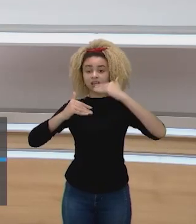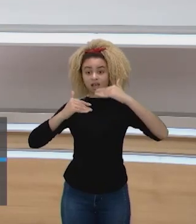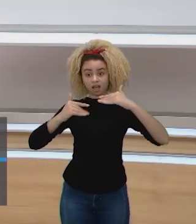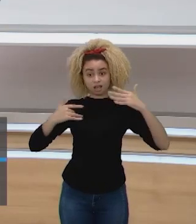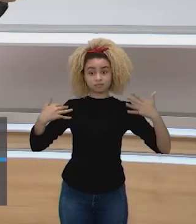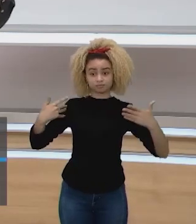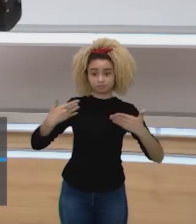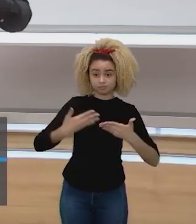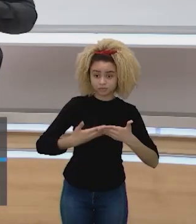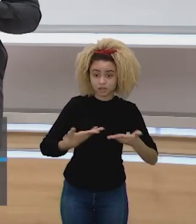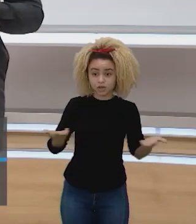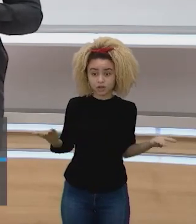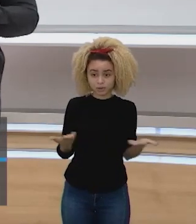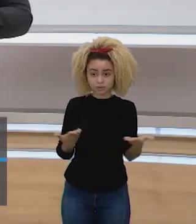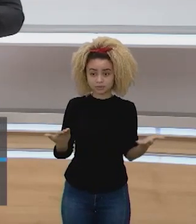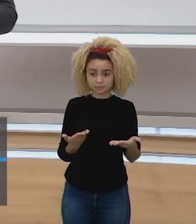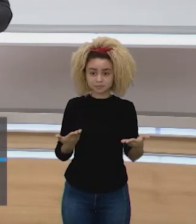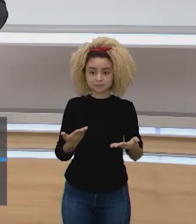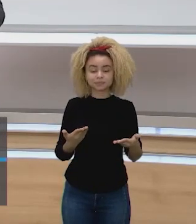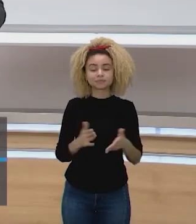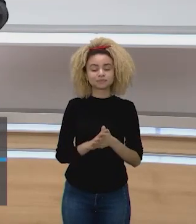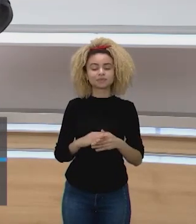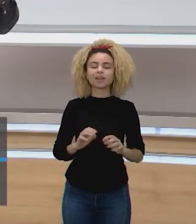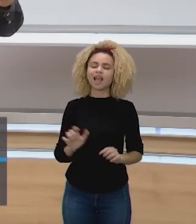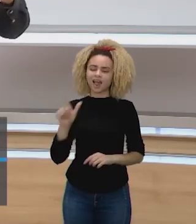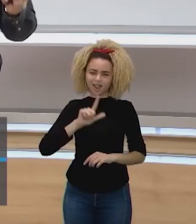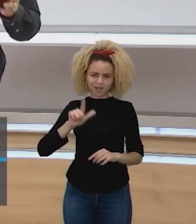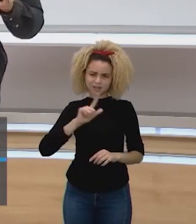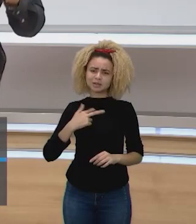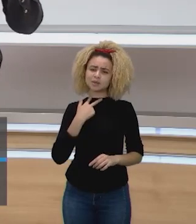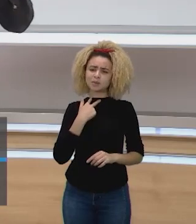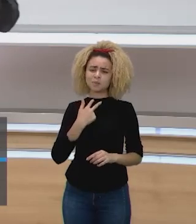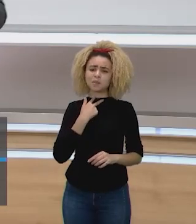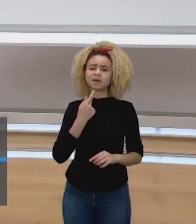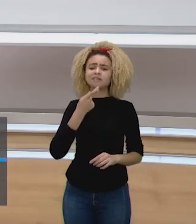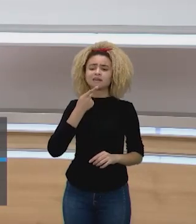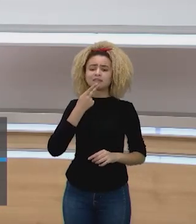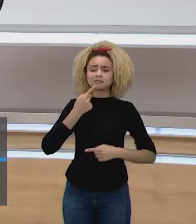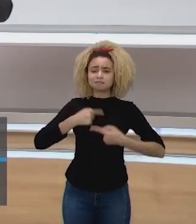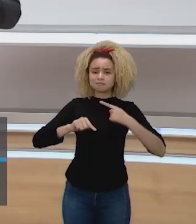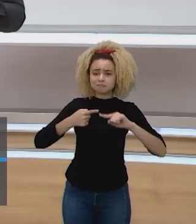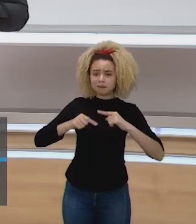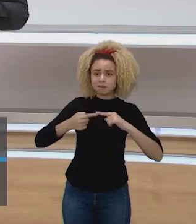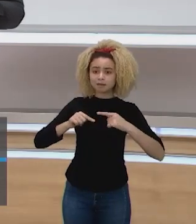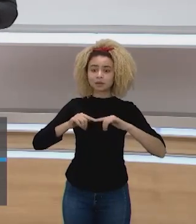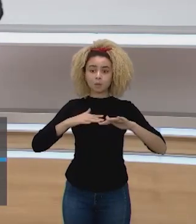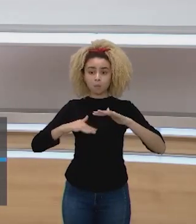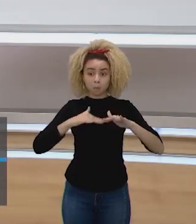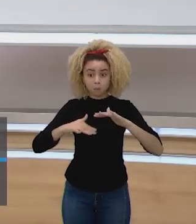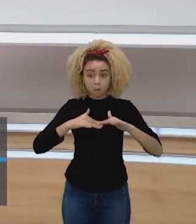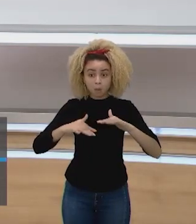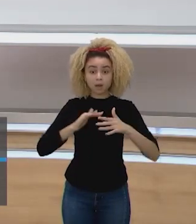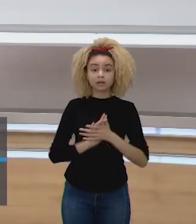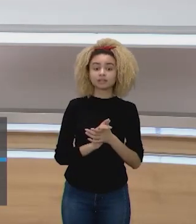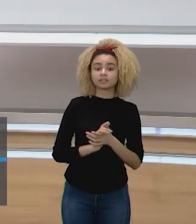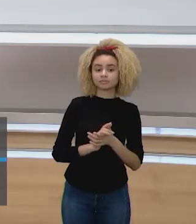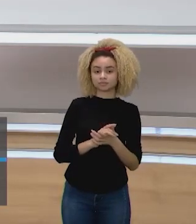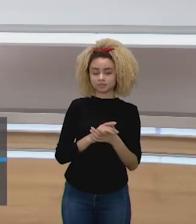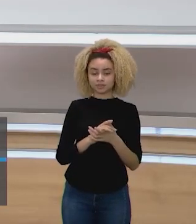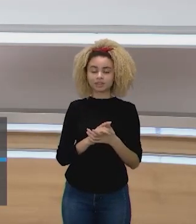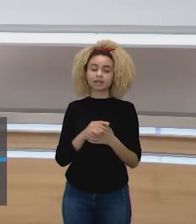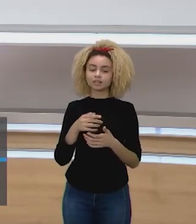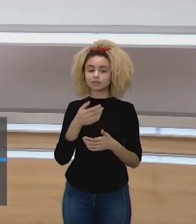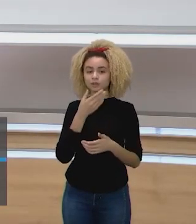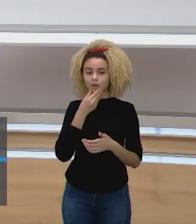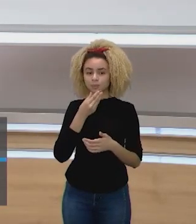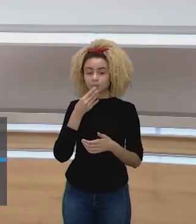né, nos dias atuais, tá bom? É claro que a gente não pode falar nunca de música eletrônica sem citar esses rapazes aqui,